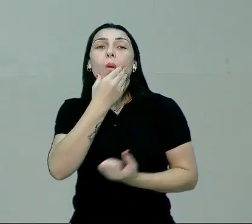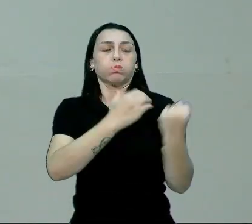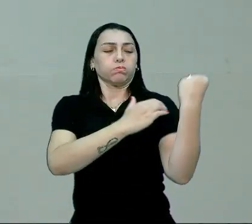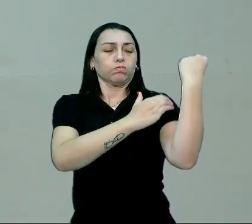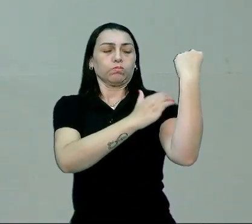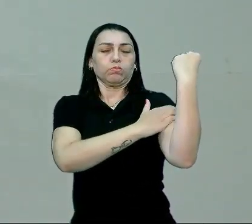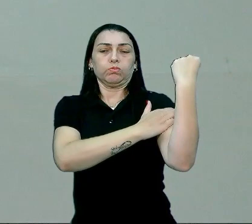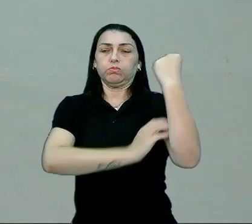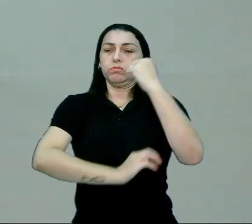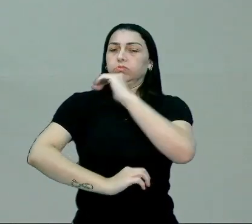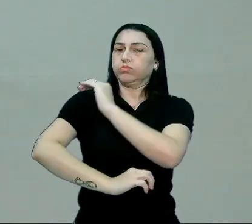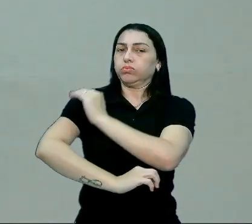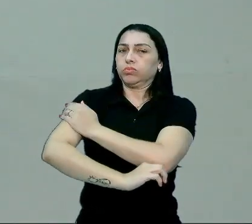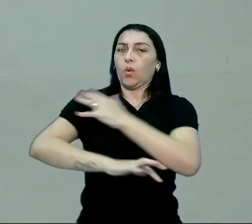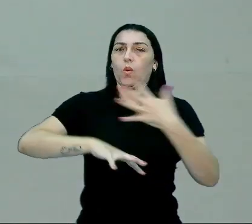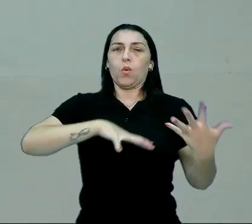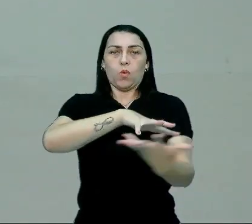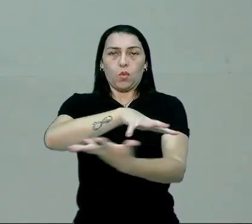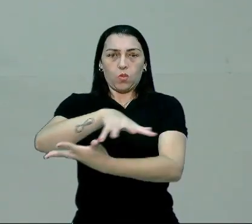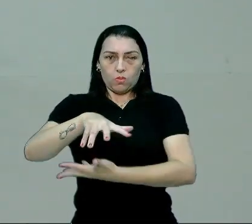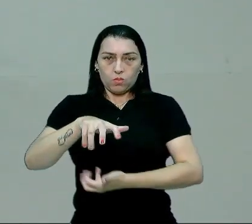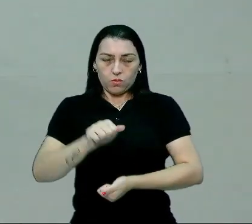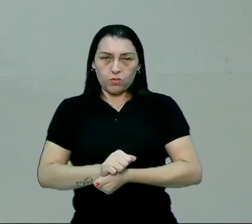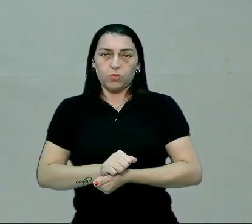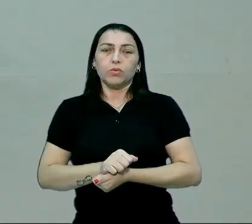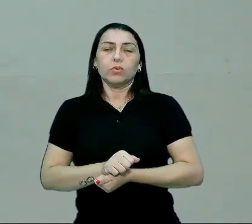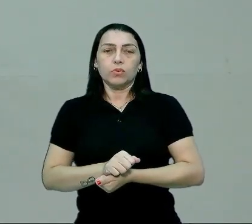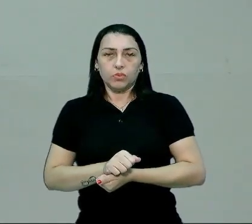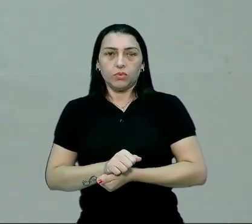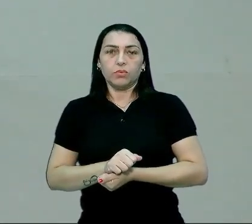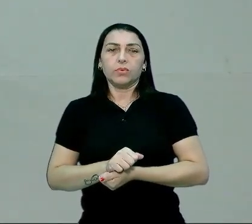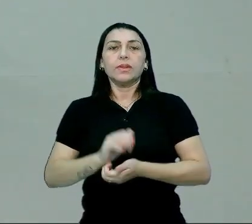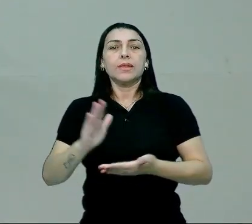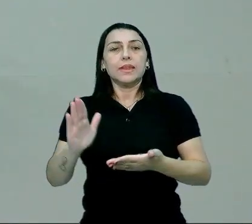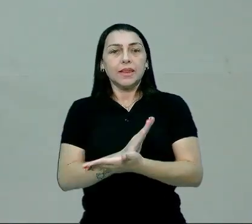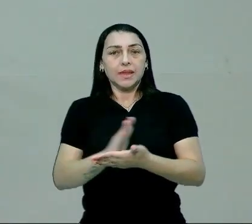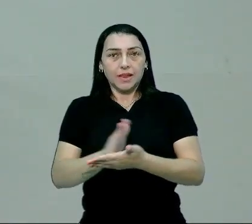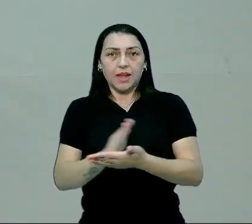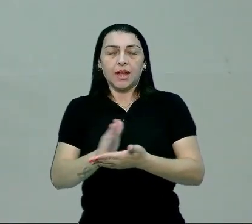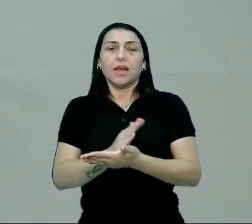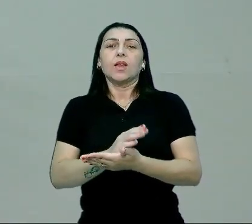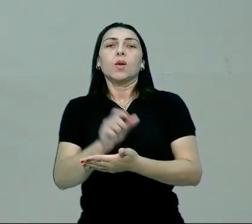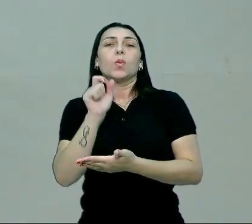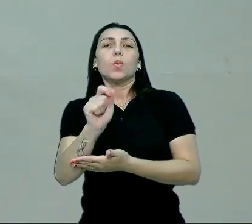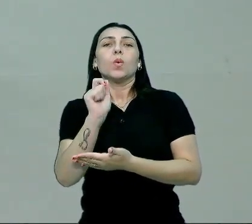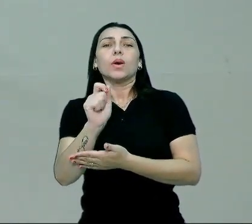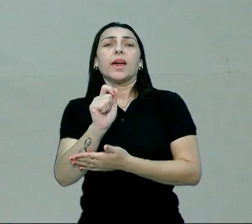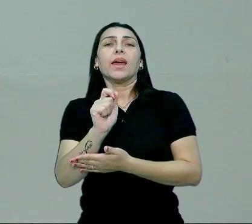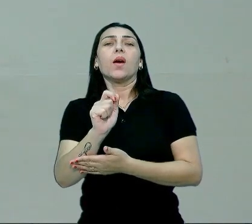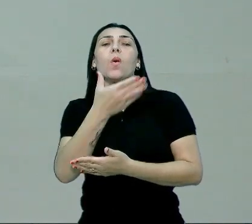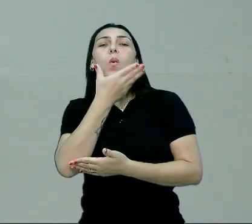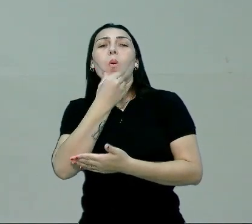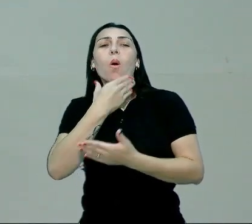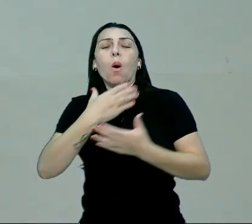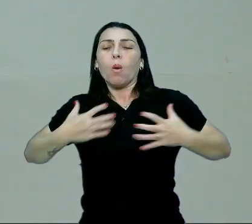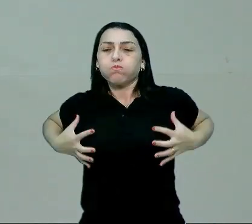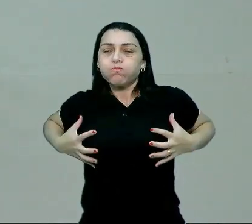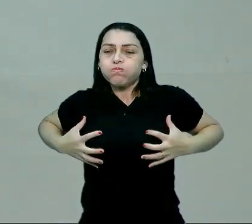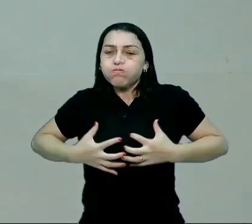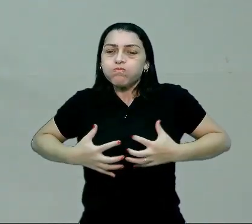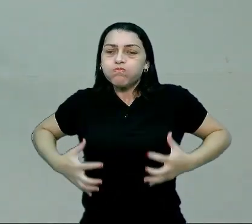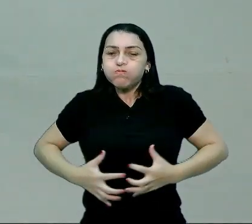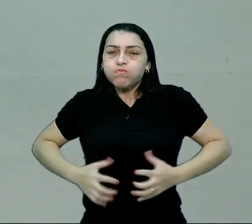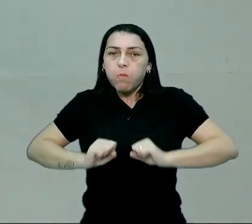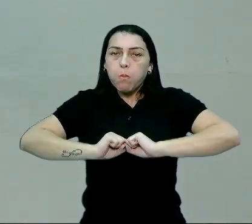homens-bomba. O mundo vive, né? Nós temos atos terroristas. A pessoa enche o corpo